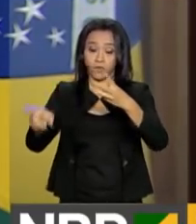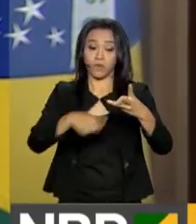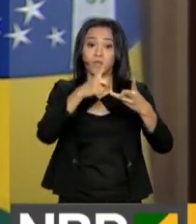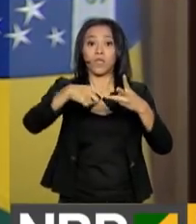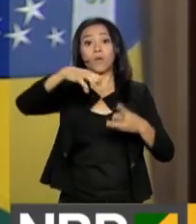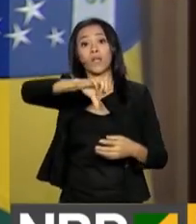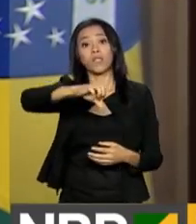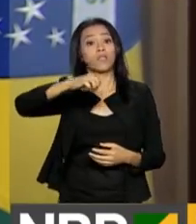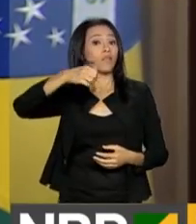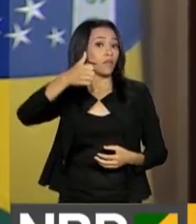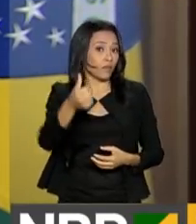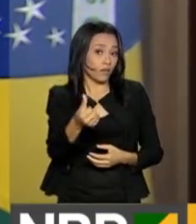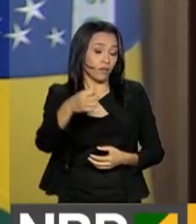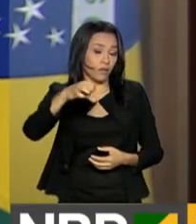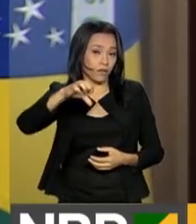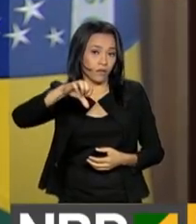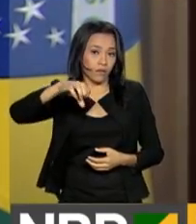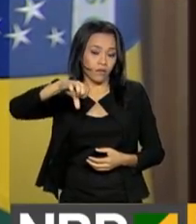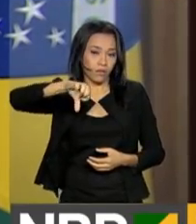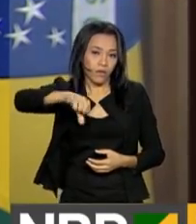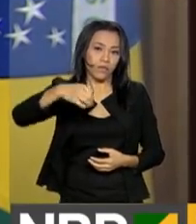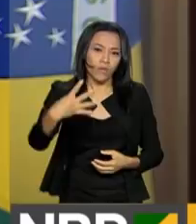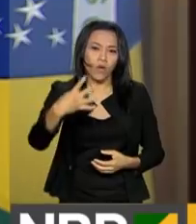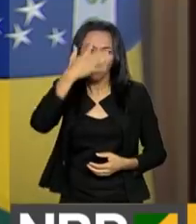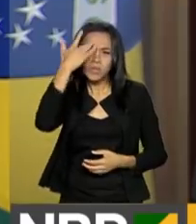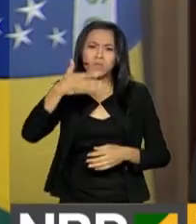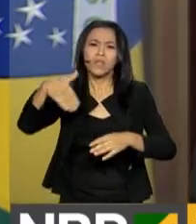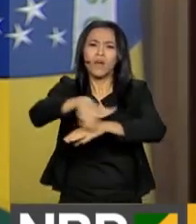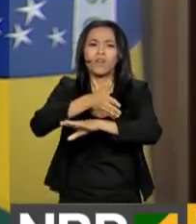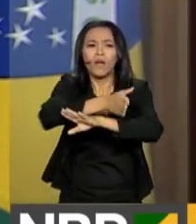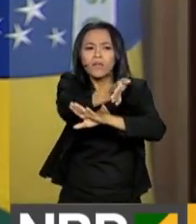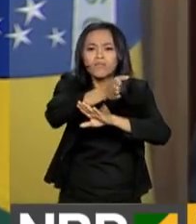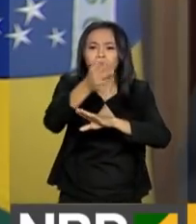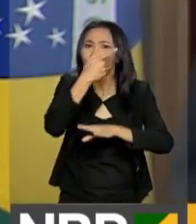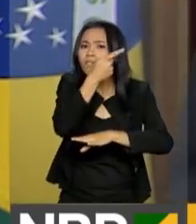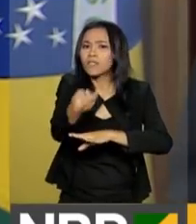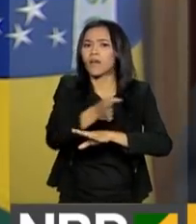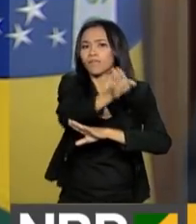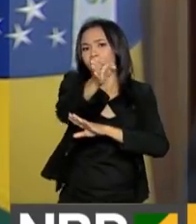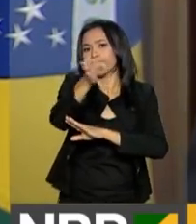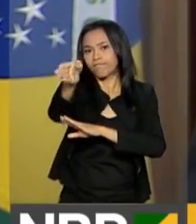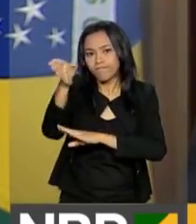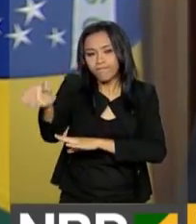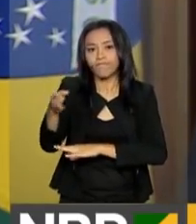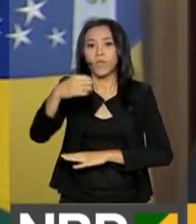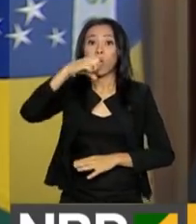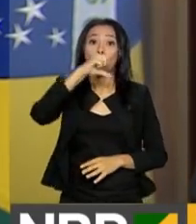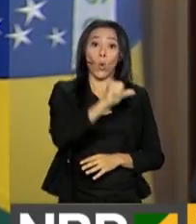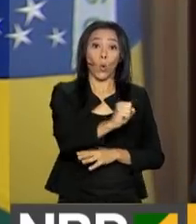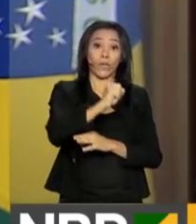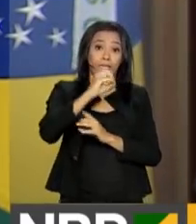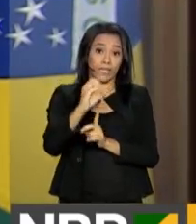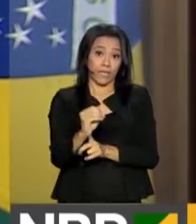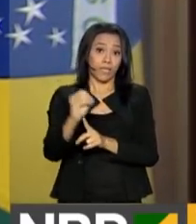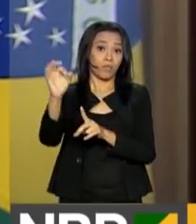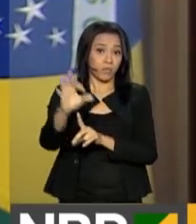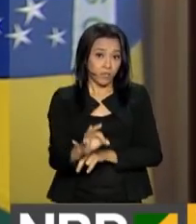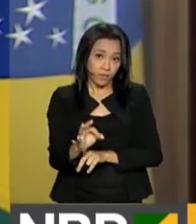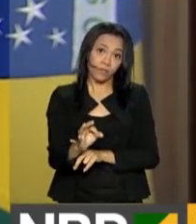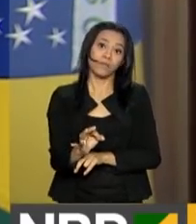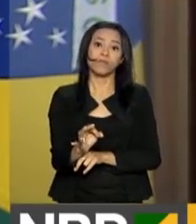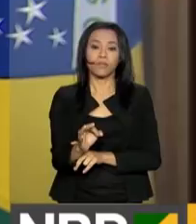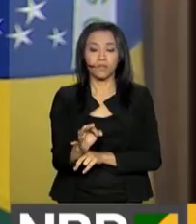de rua portanto é e as registra que 80% dos problemas de saúde podem ser